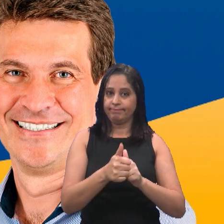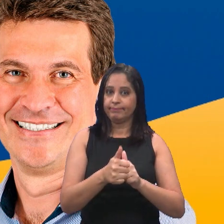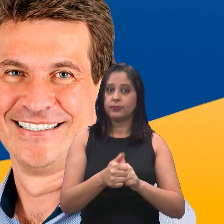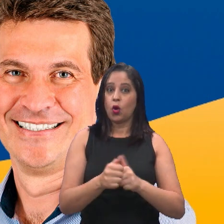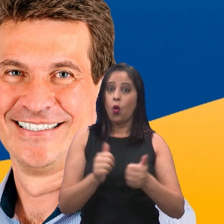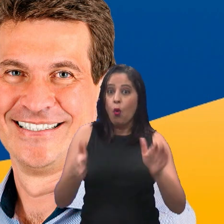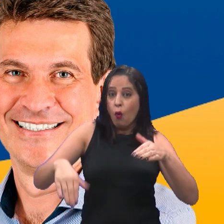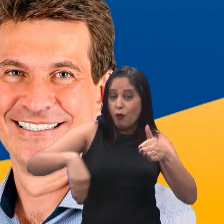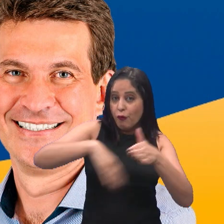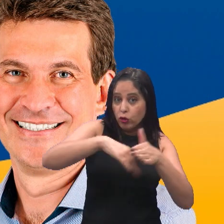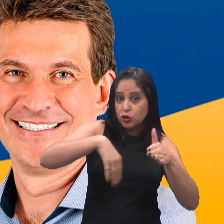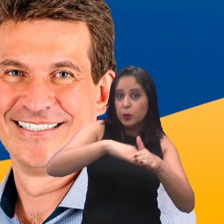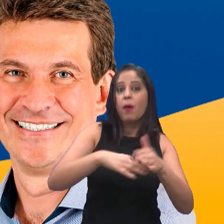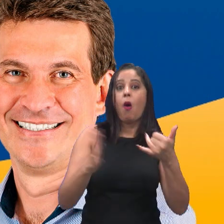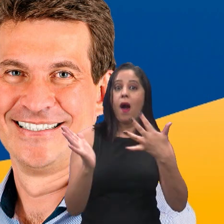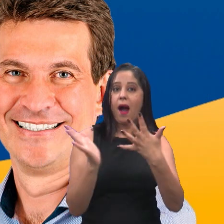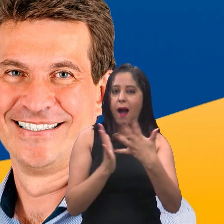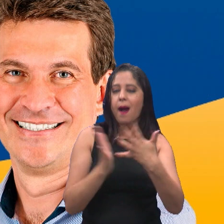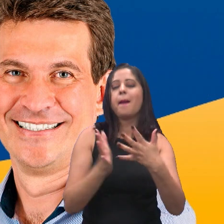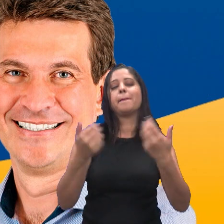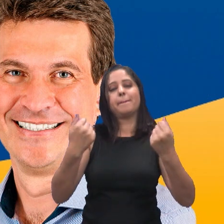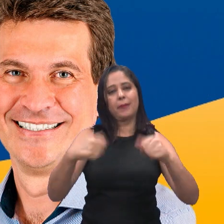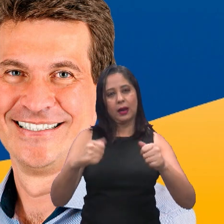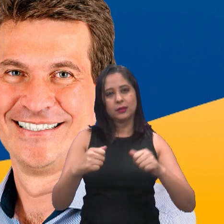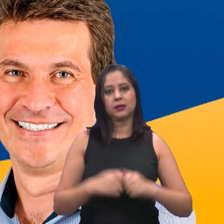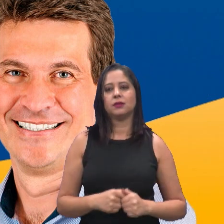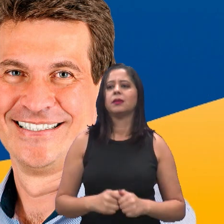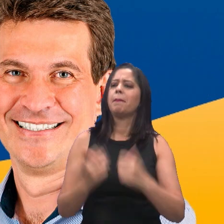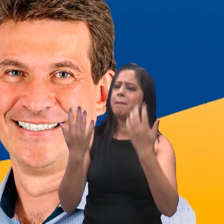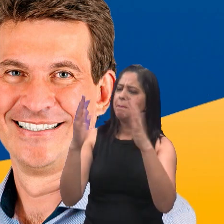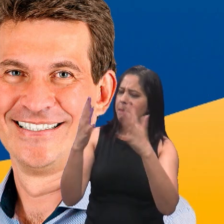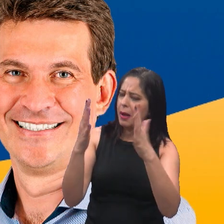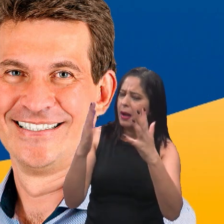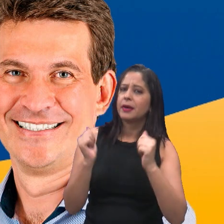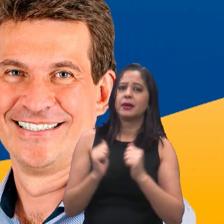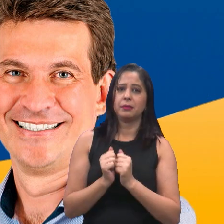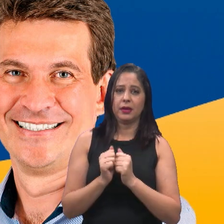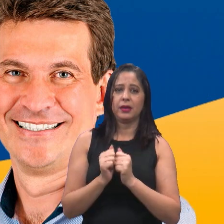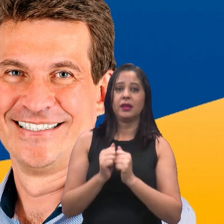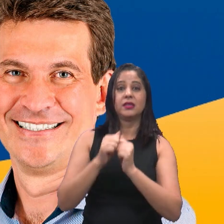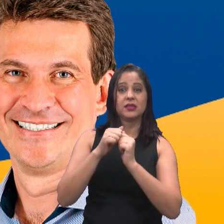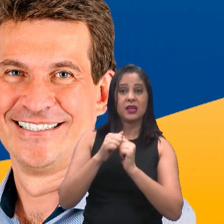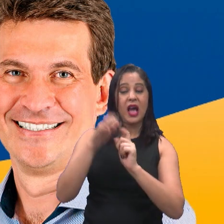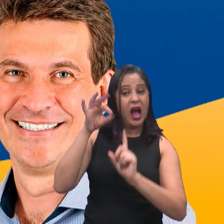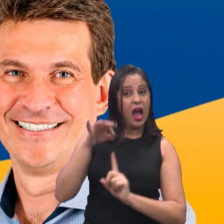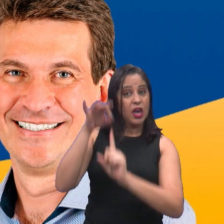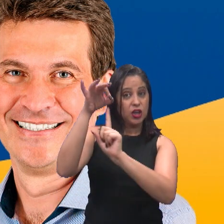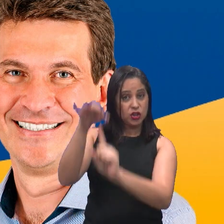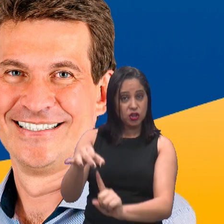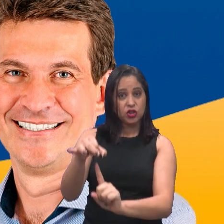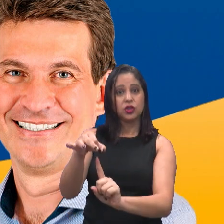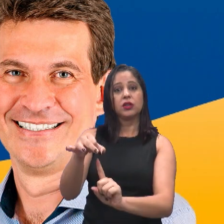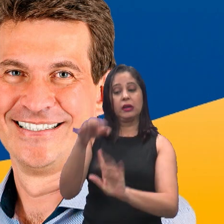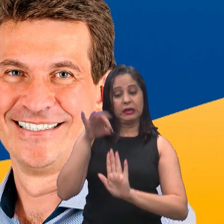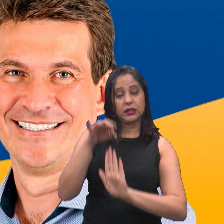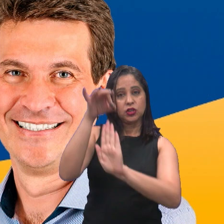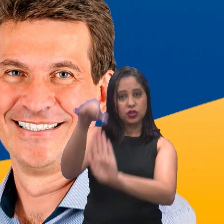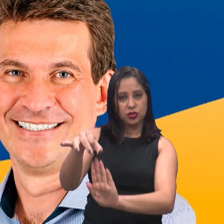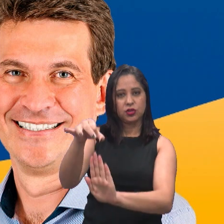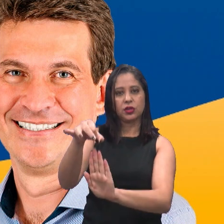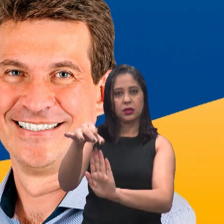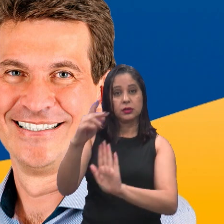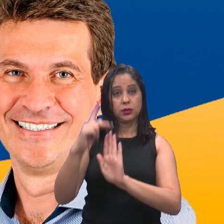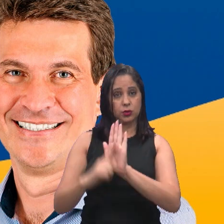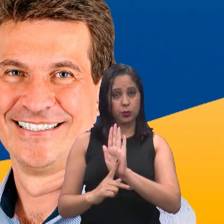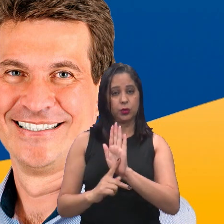precisa, viu, vereadora? Gostaria de parabenizá-la pela indicação e pelo requerimento referente à criação dessa junta.